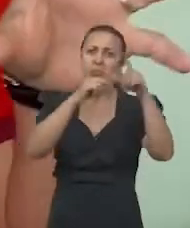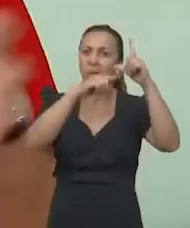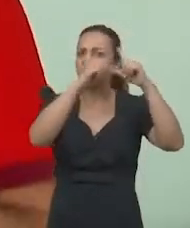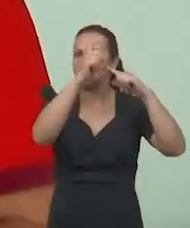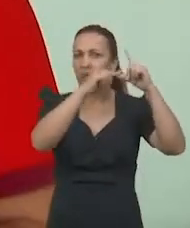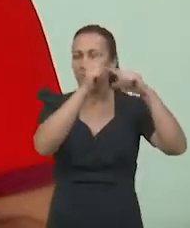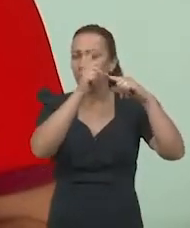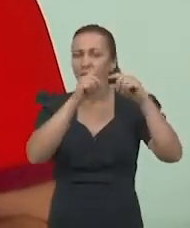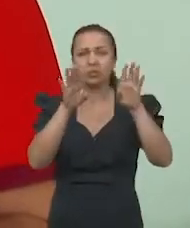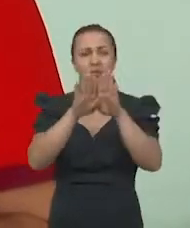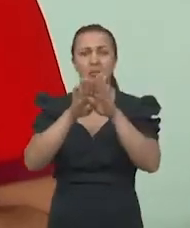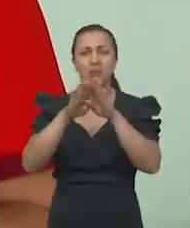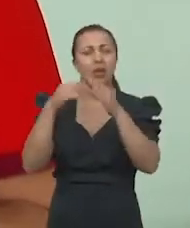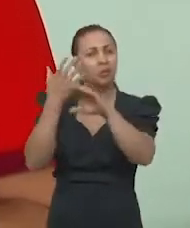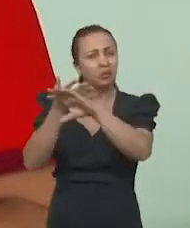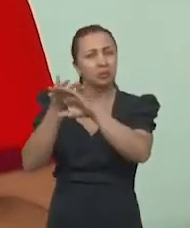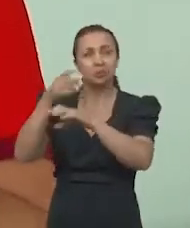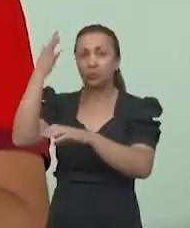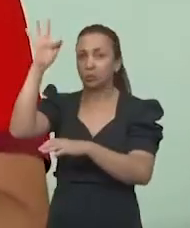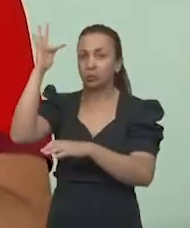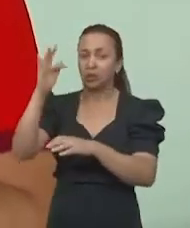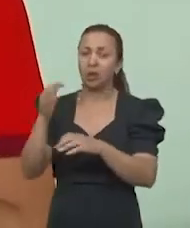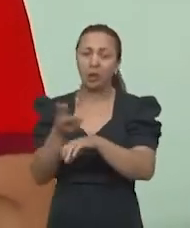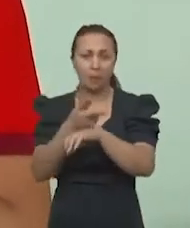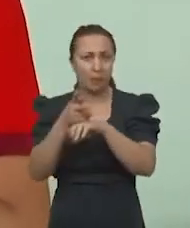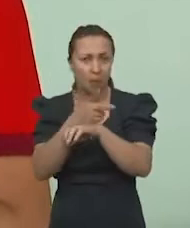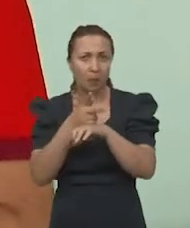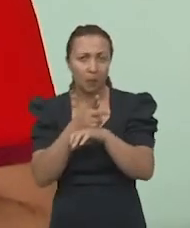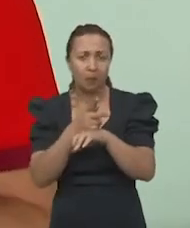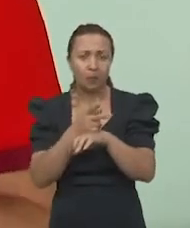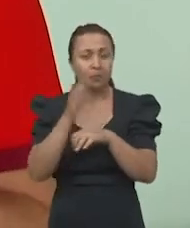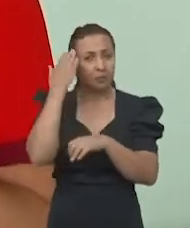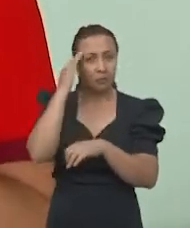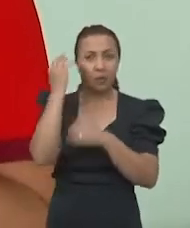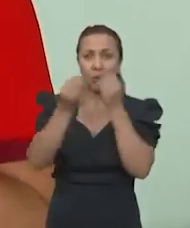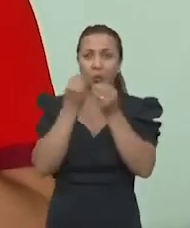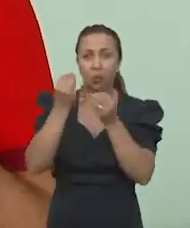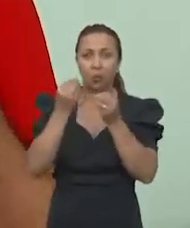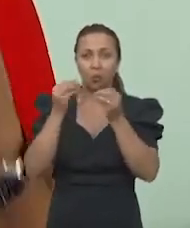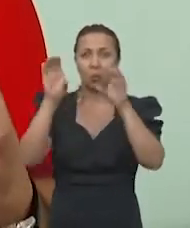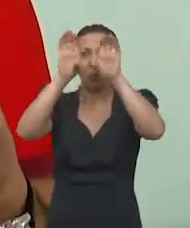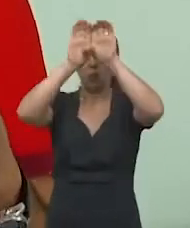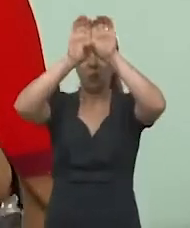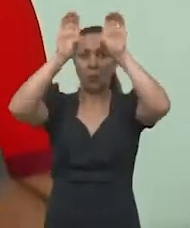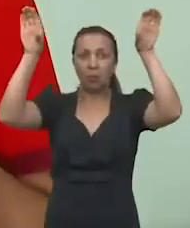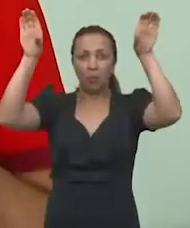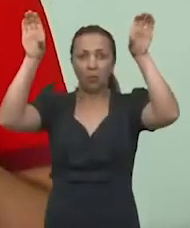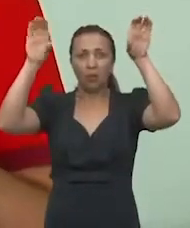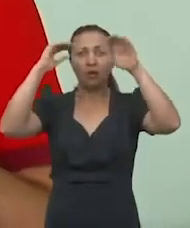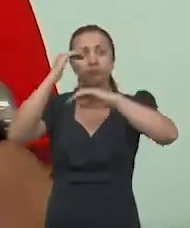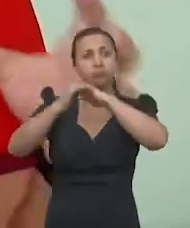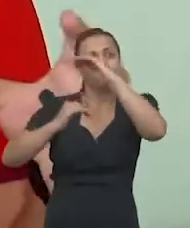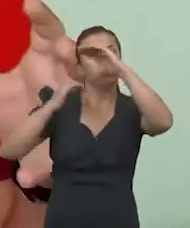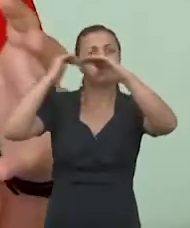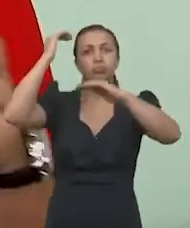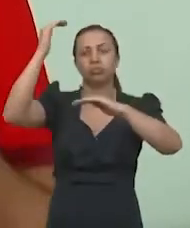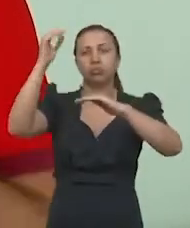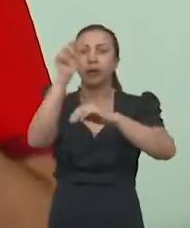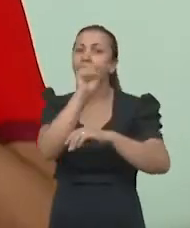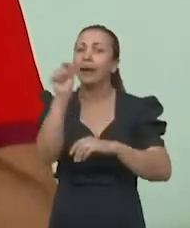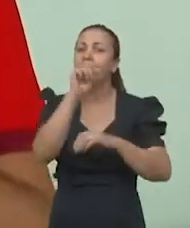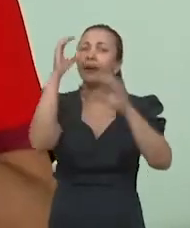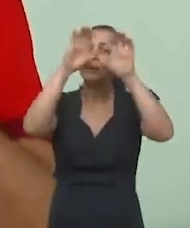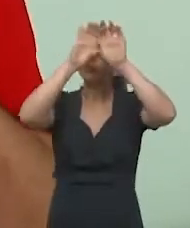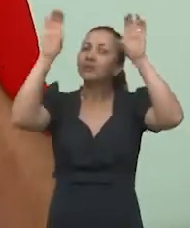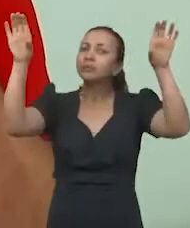física e cosmologia, é a área da ciência que busca compreender como o universo evolui.